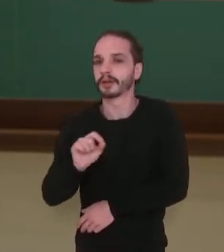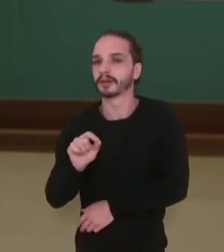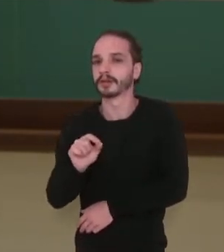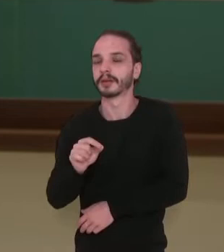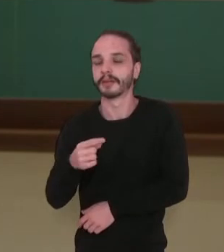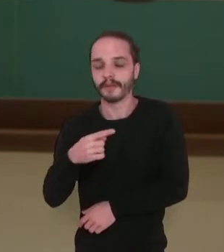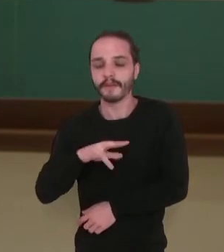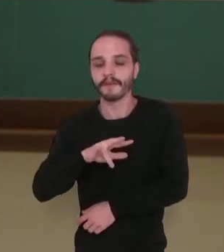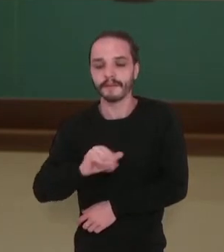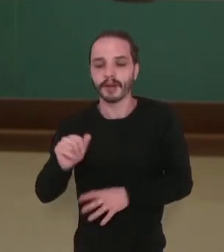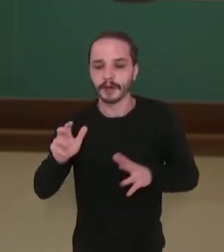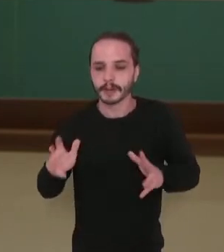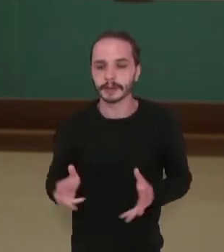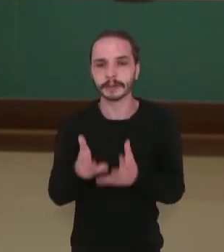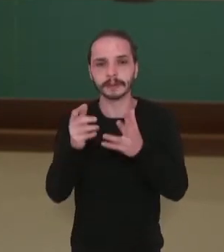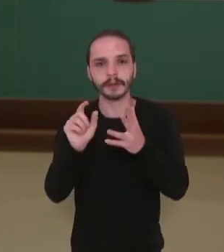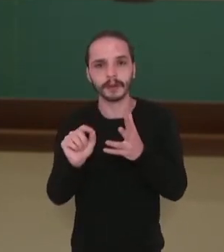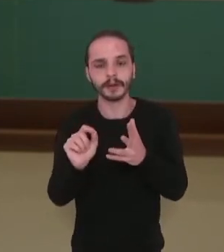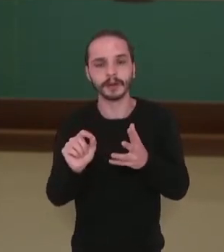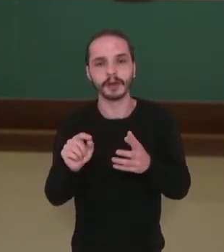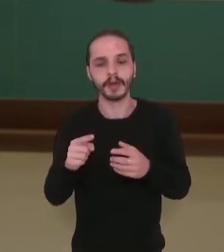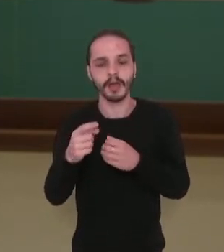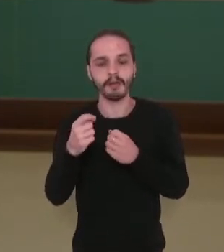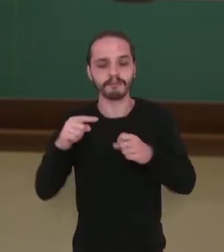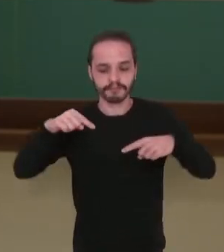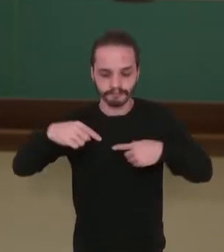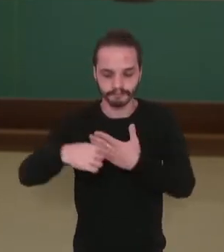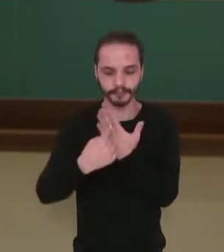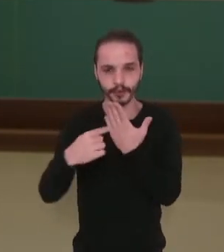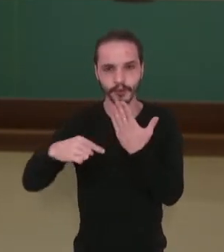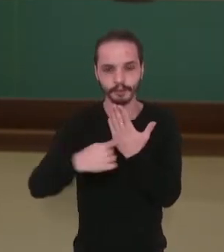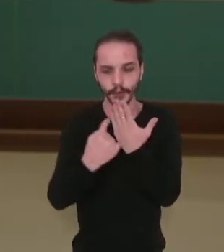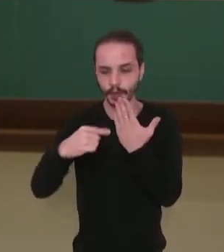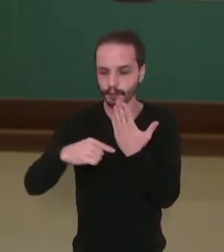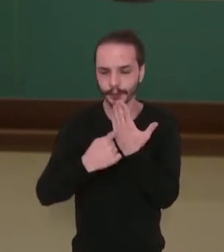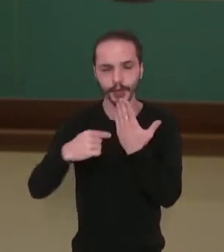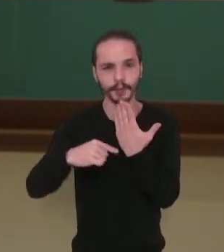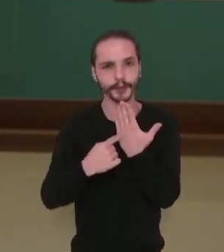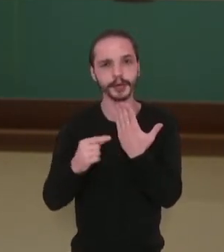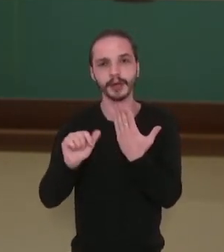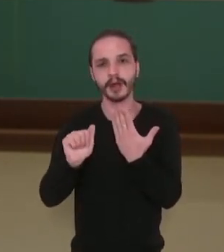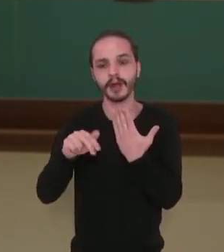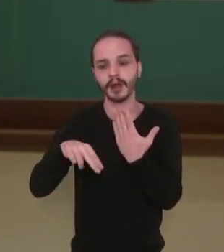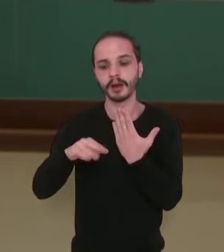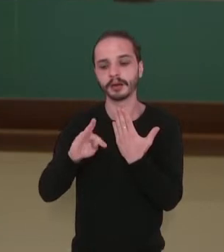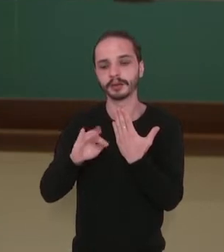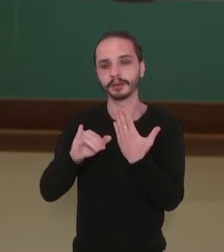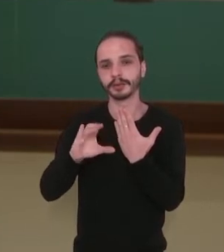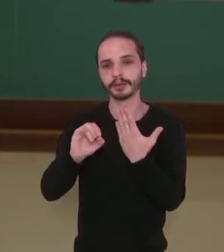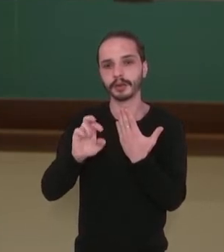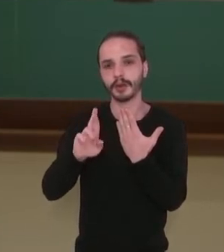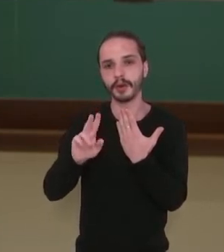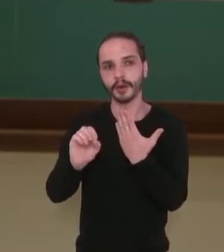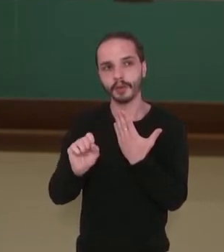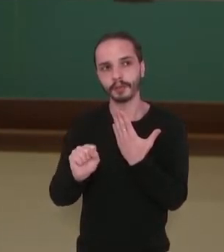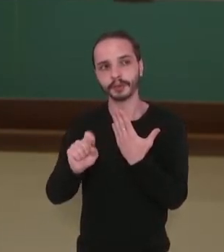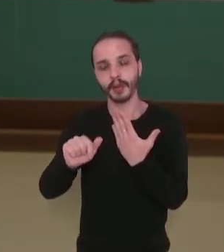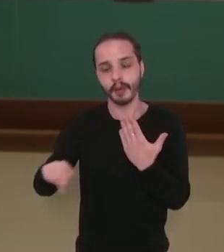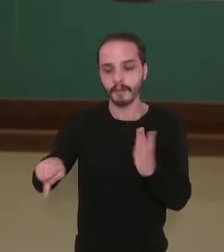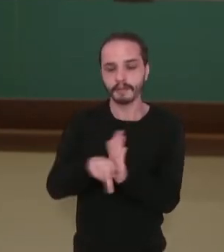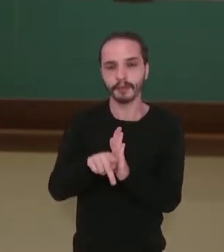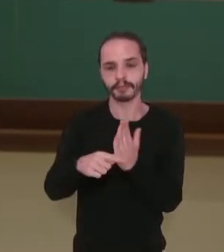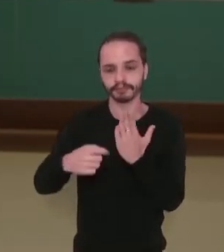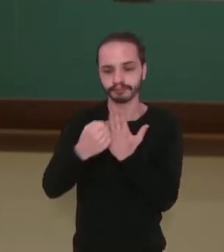vão instigar a produção de anticorpos no nosso corpo. O que são os anticorpos? São células de defesa.